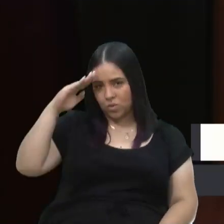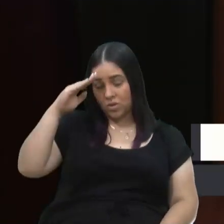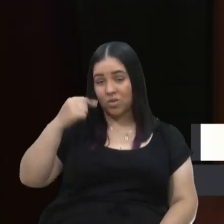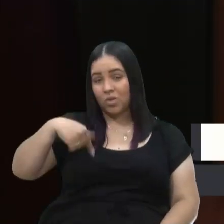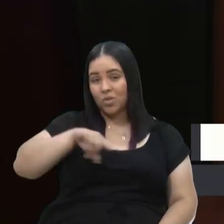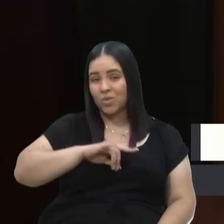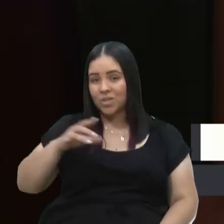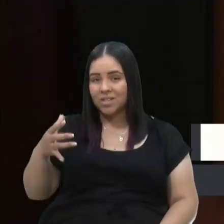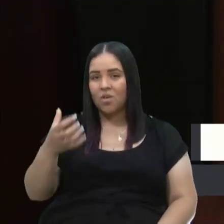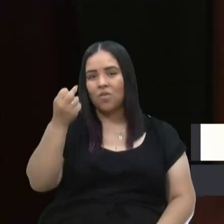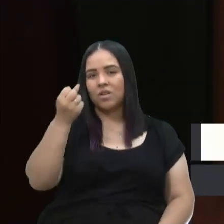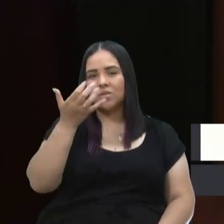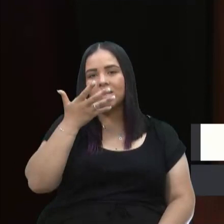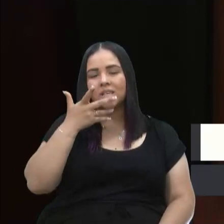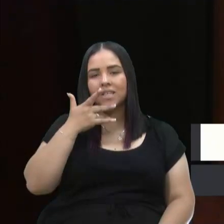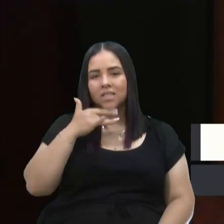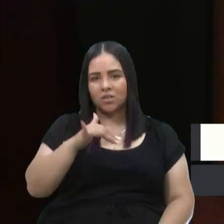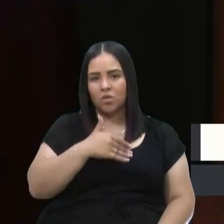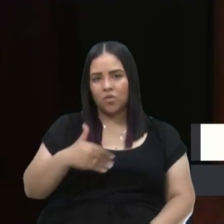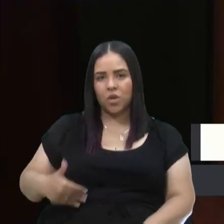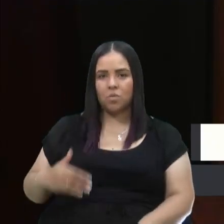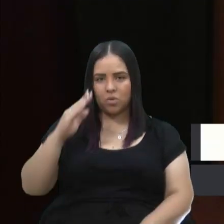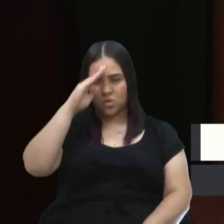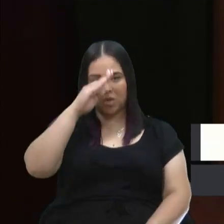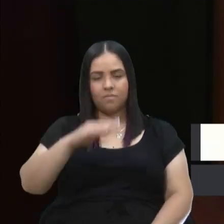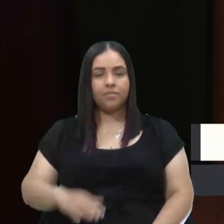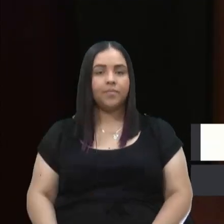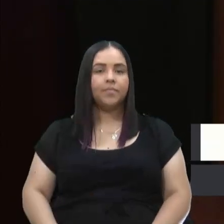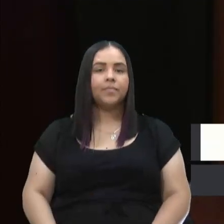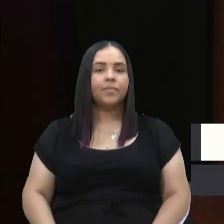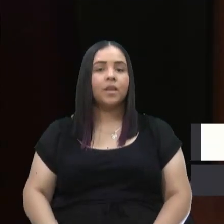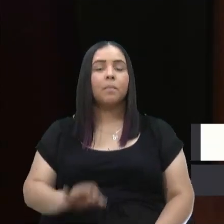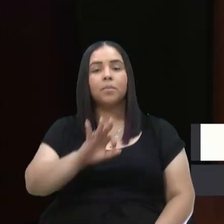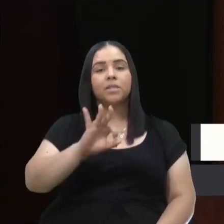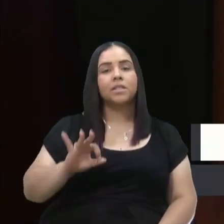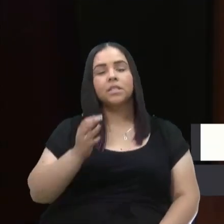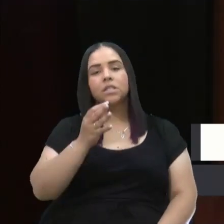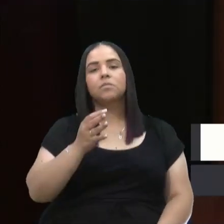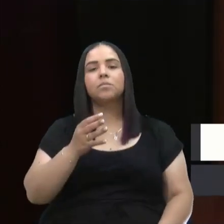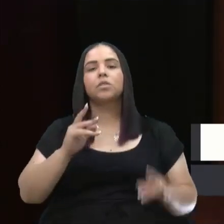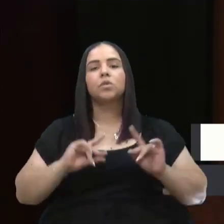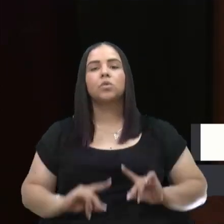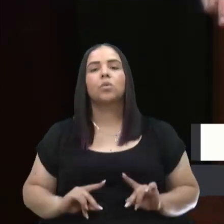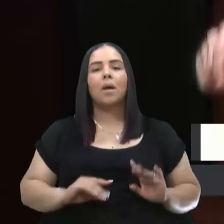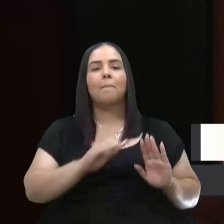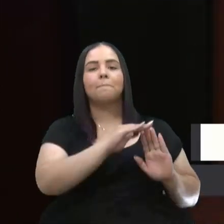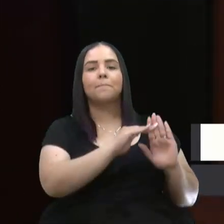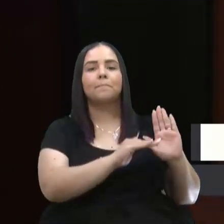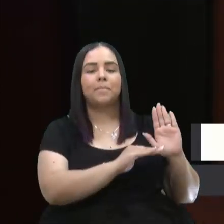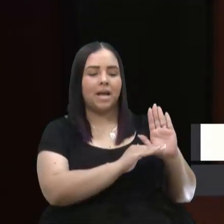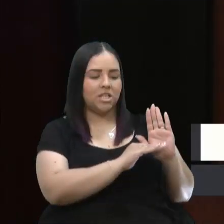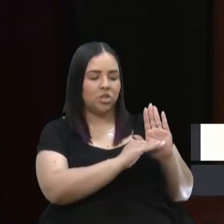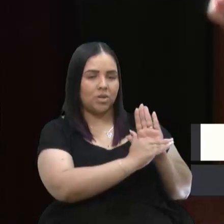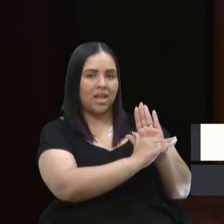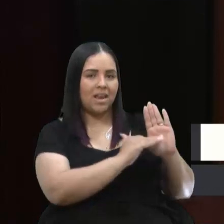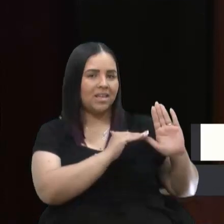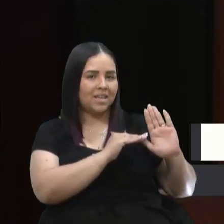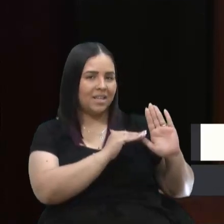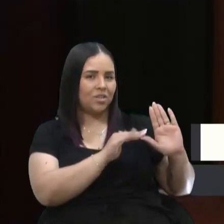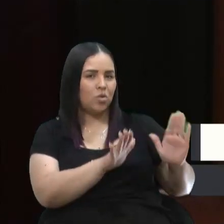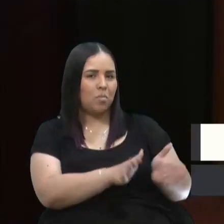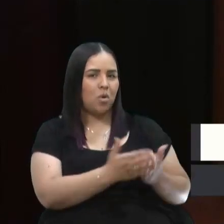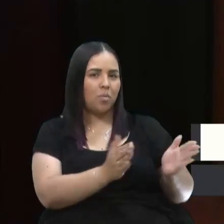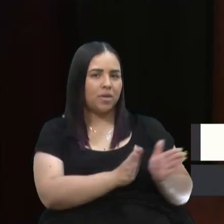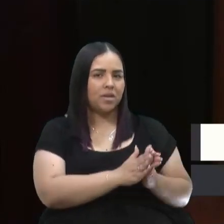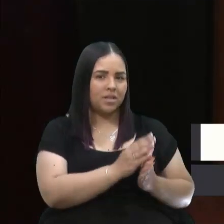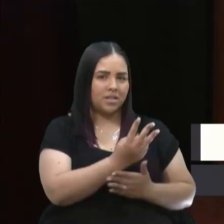governo Bolsonaro, né? Vamos lá. Porcentagem de pessoas abaixo da linha da pobreza, 3,9, governo petista,